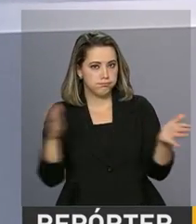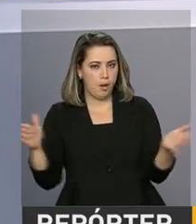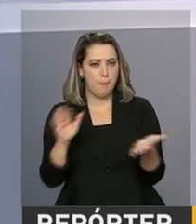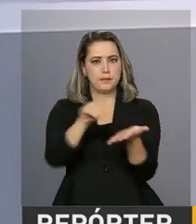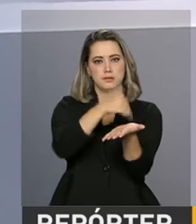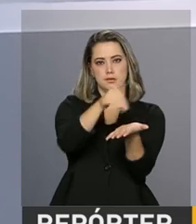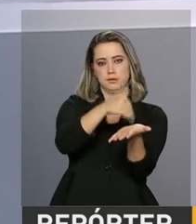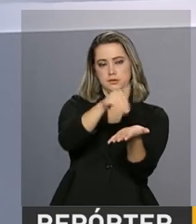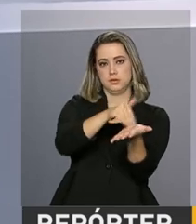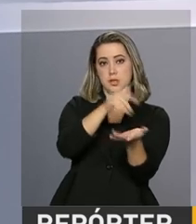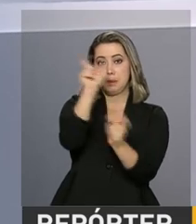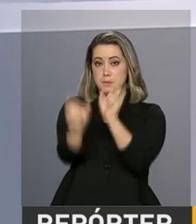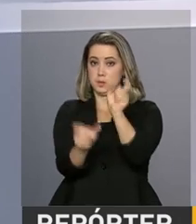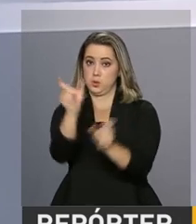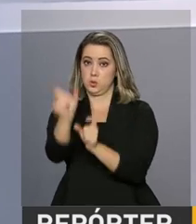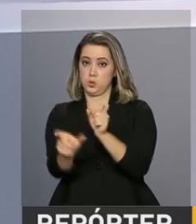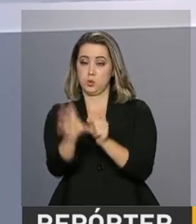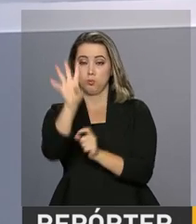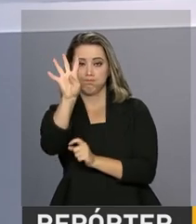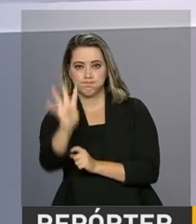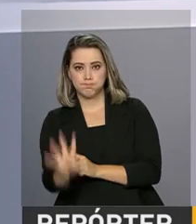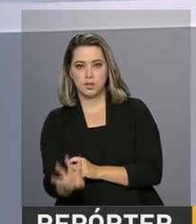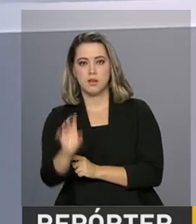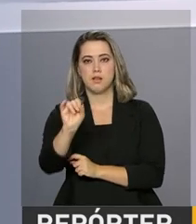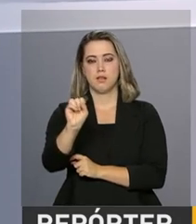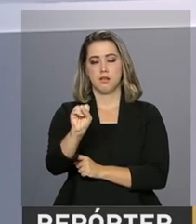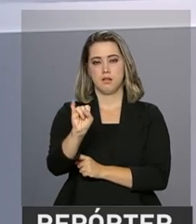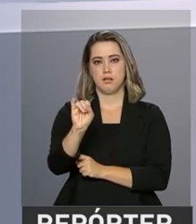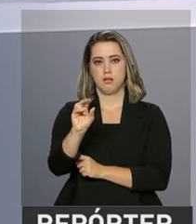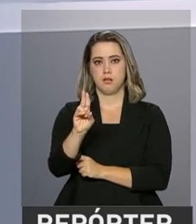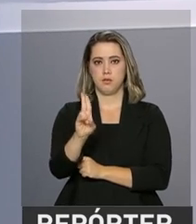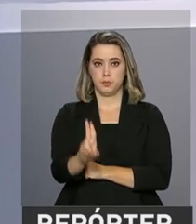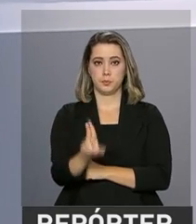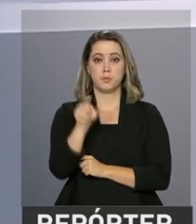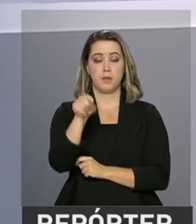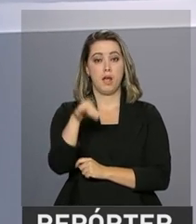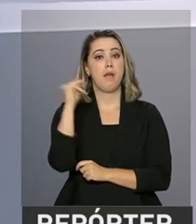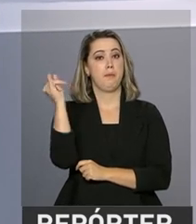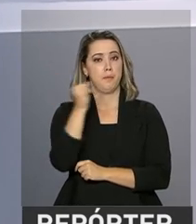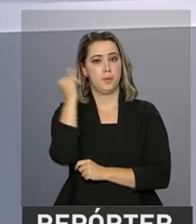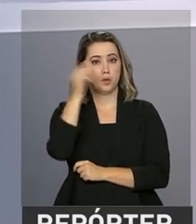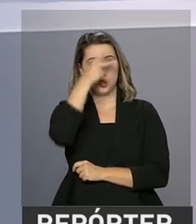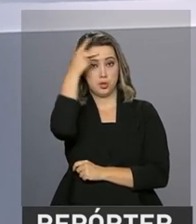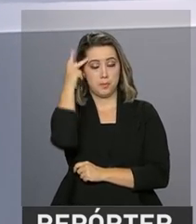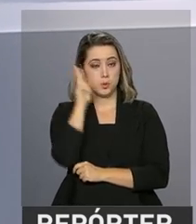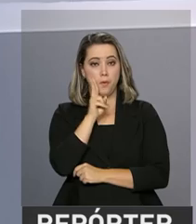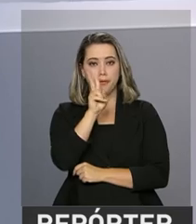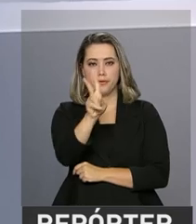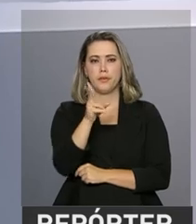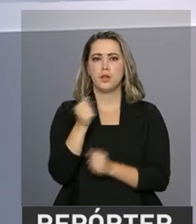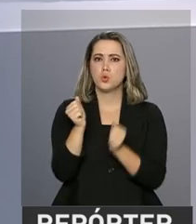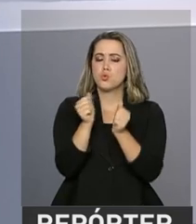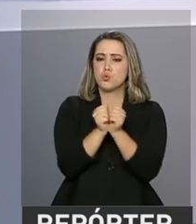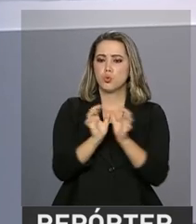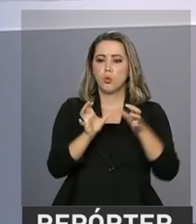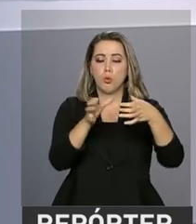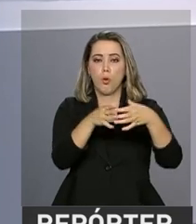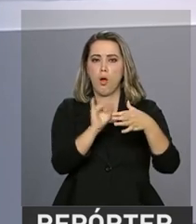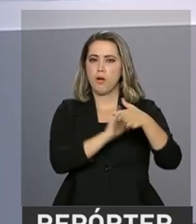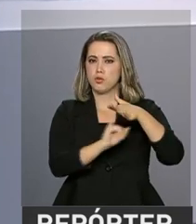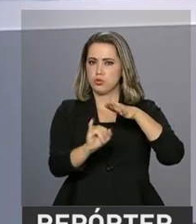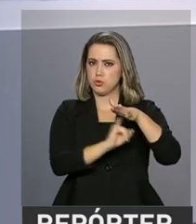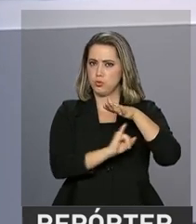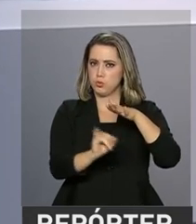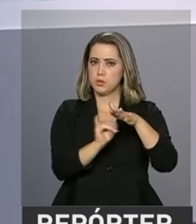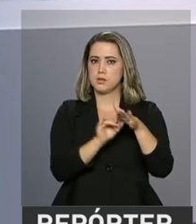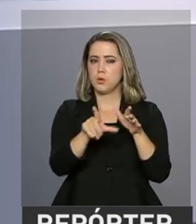para os selecionados no SISU, o Sistema de Seleção Unificada. É importante o candidato verificar, junto à instituição para a qual